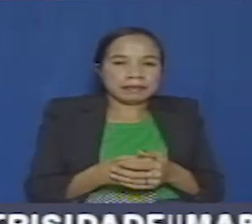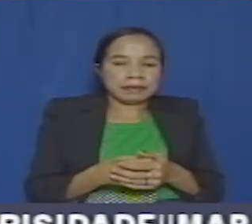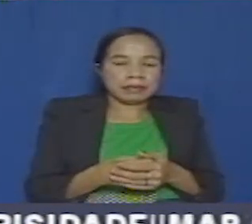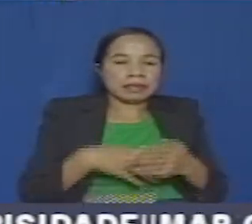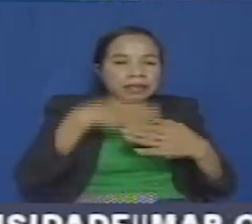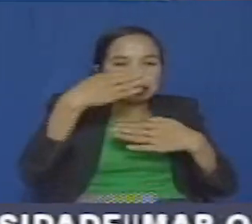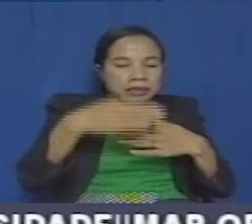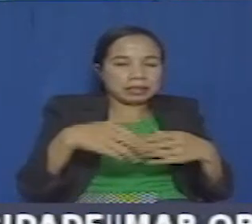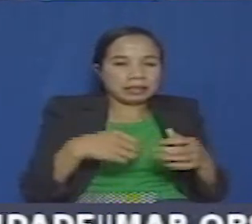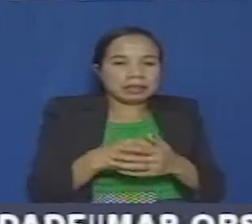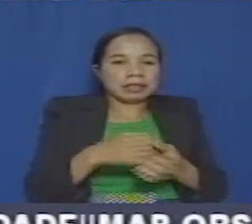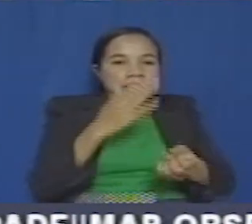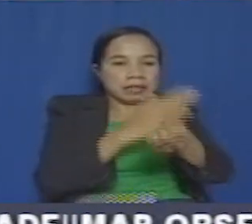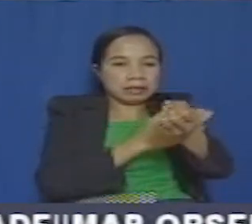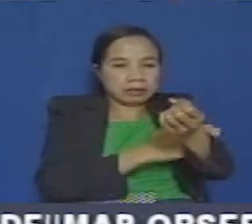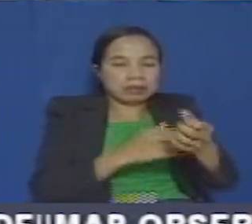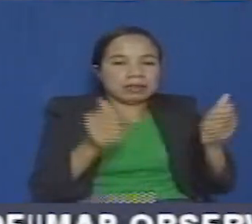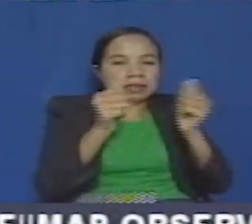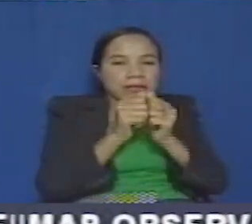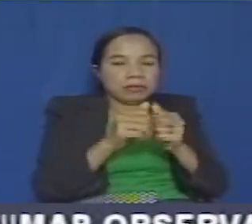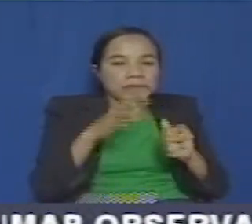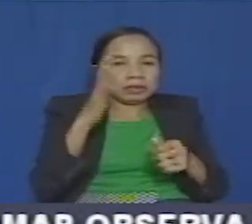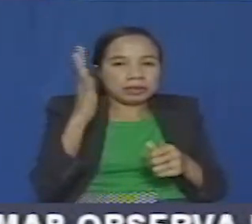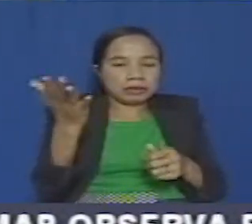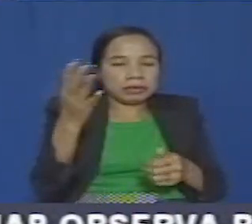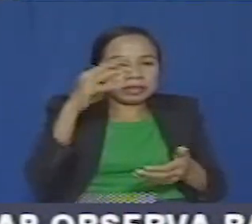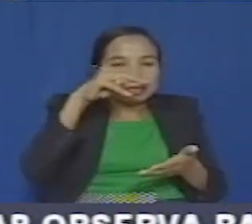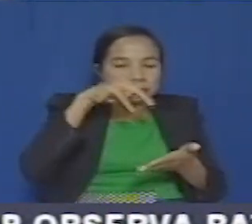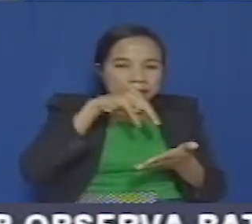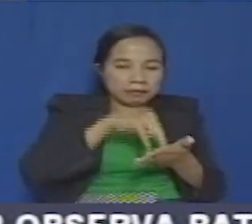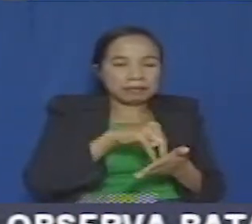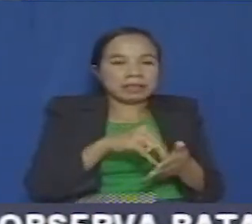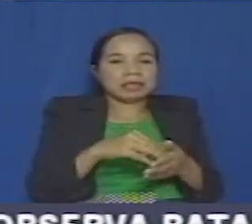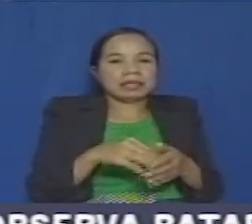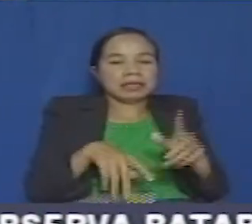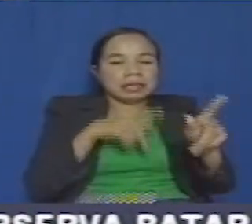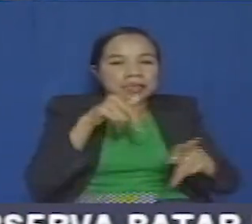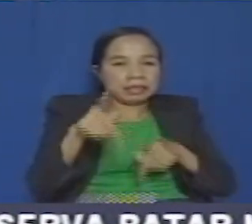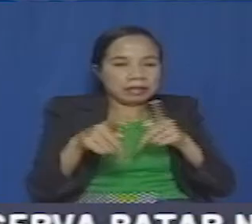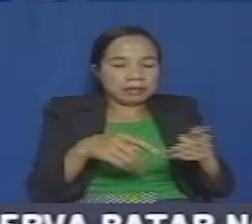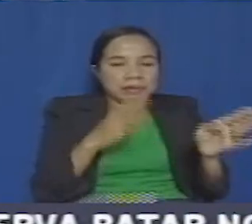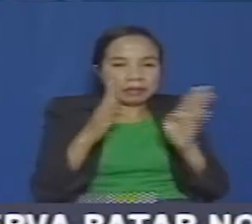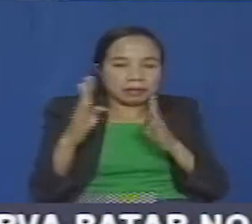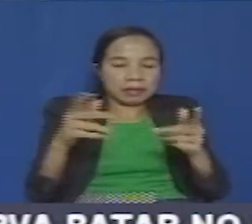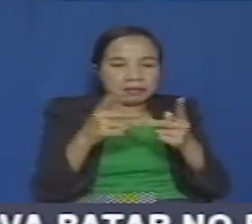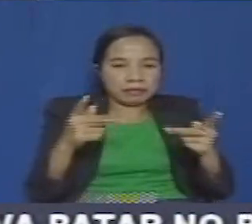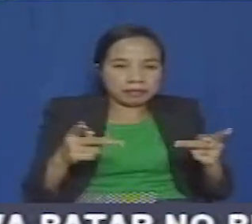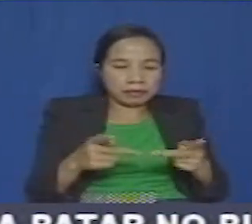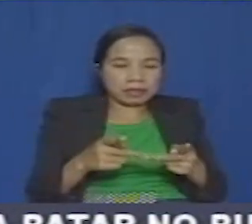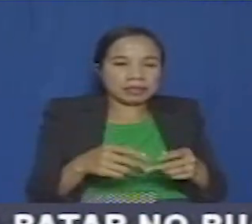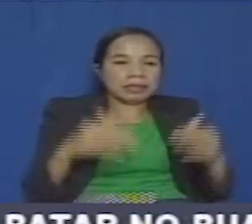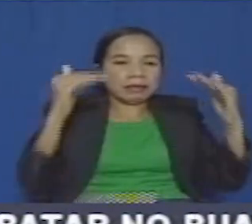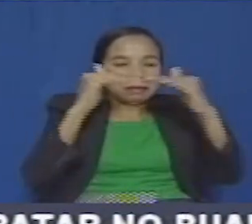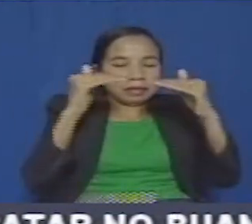de, e tem 52 mil apoiantes. E tem prepara ela, condições do Tuba Congresso. A